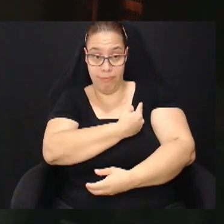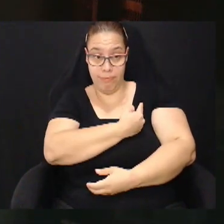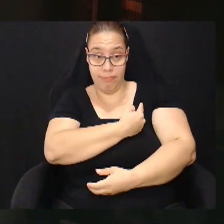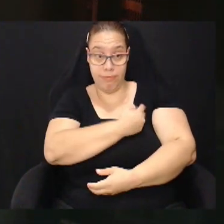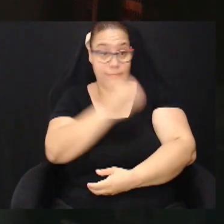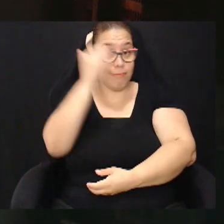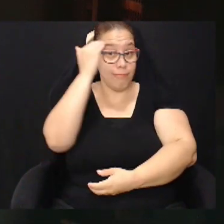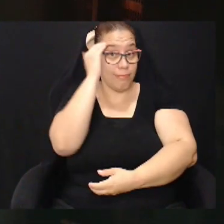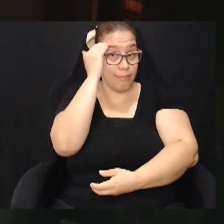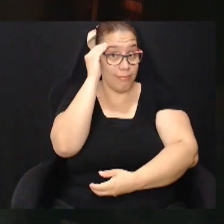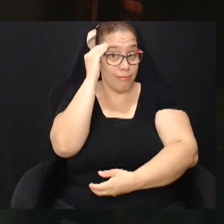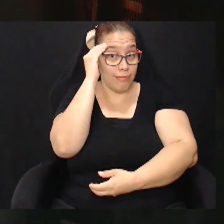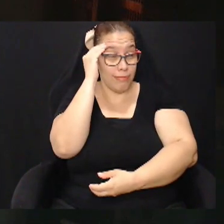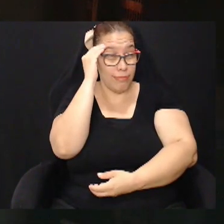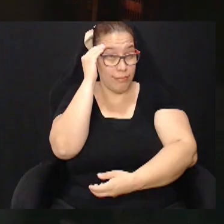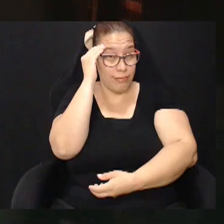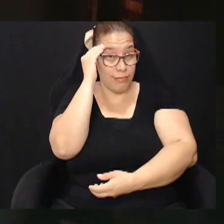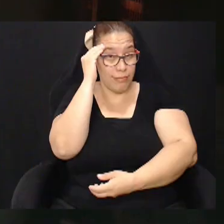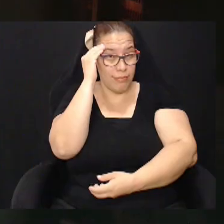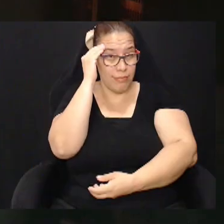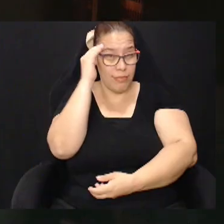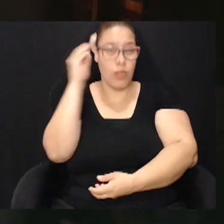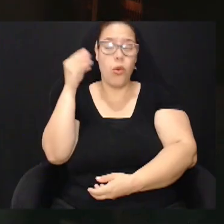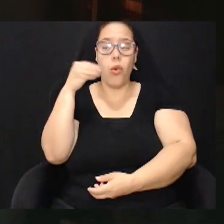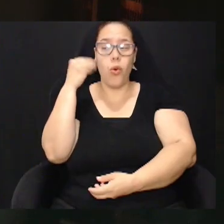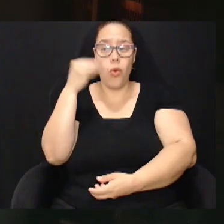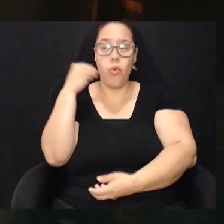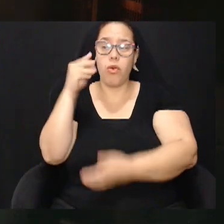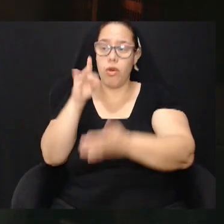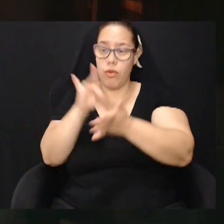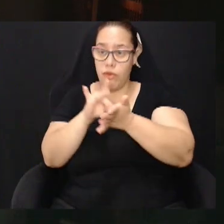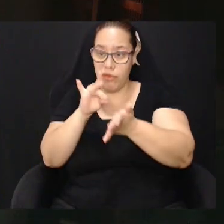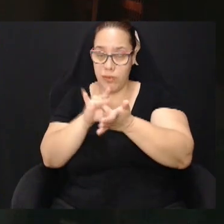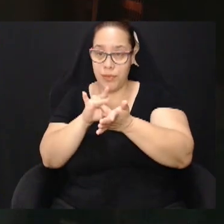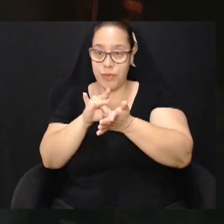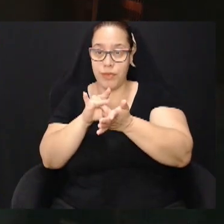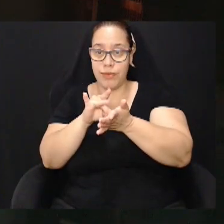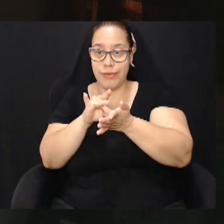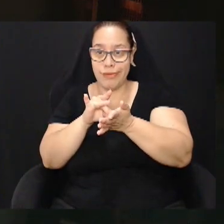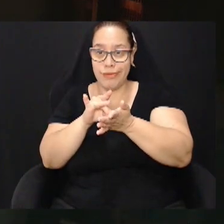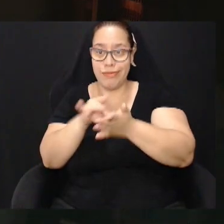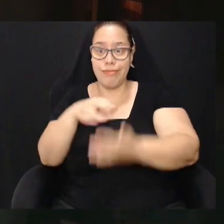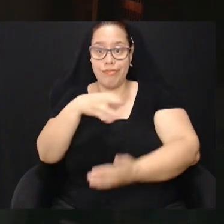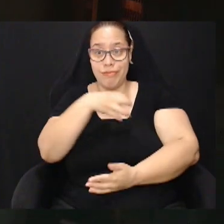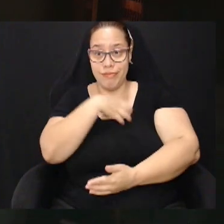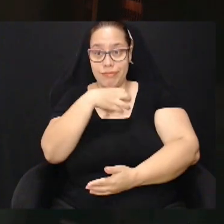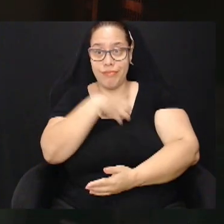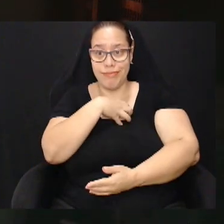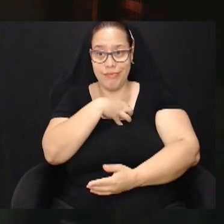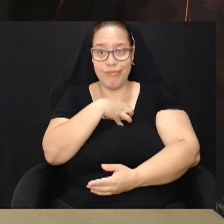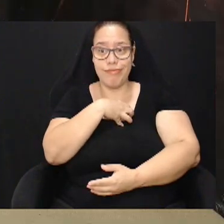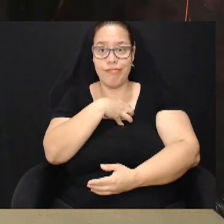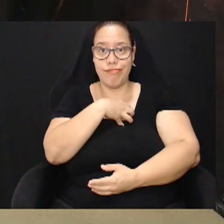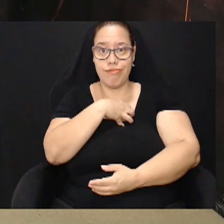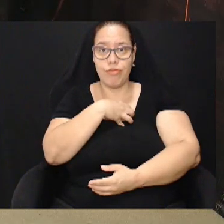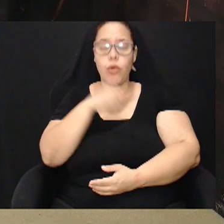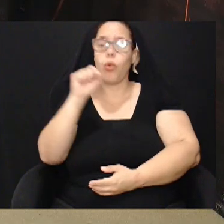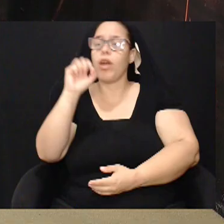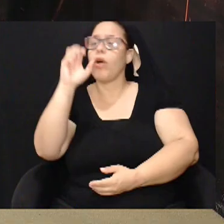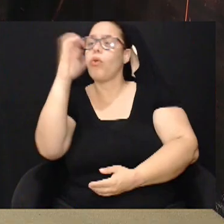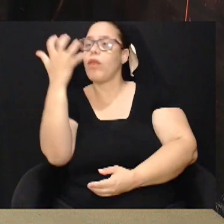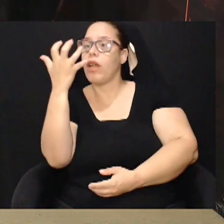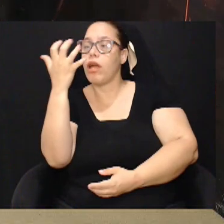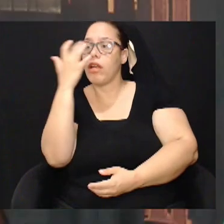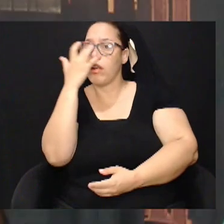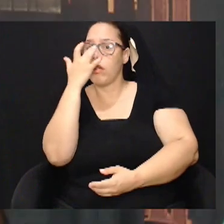quase como uma experiência real, porque a gente sente, e sente muito. O que acontece?